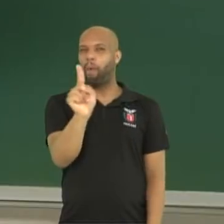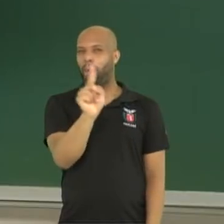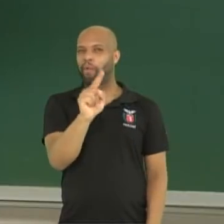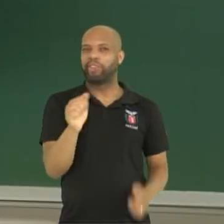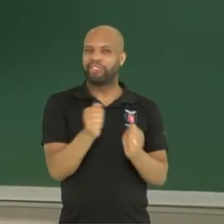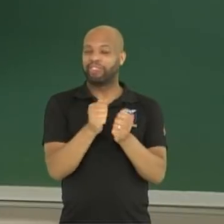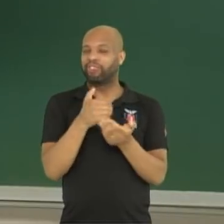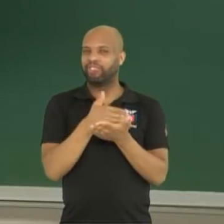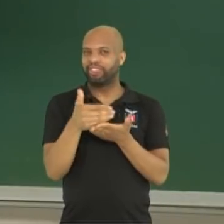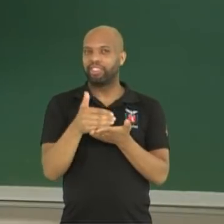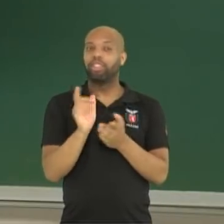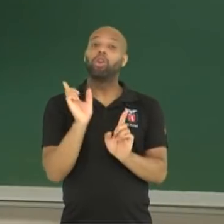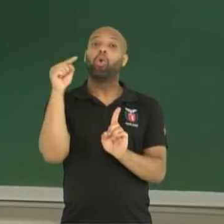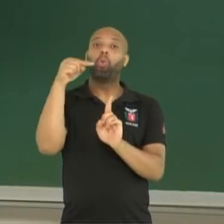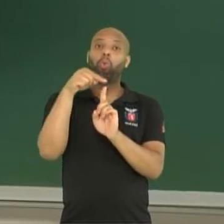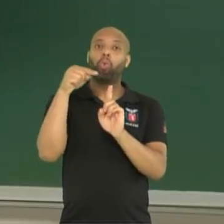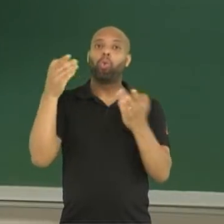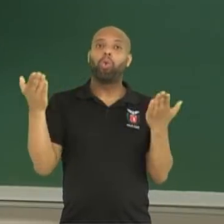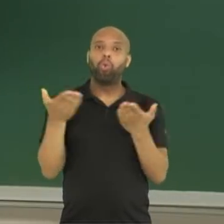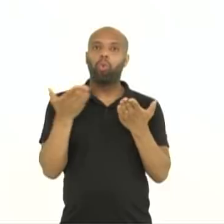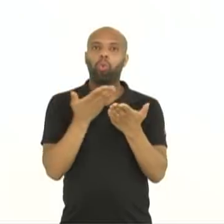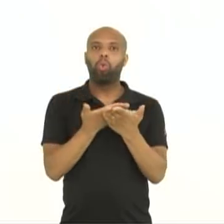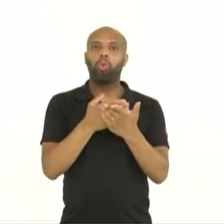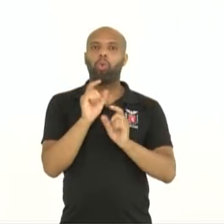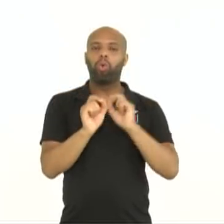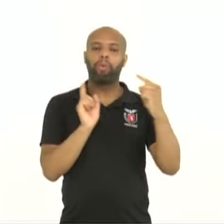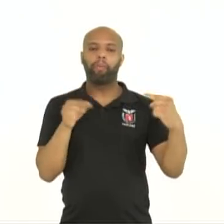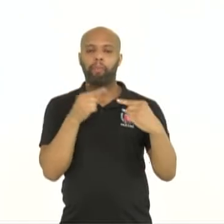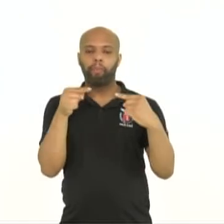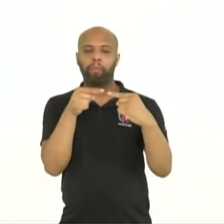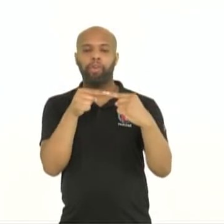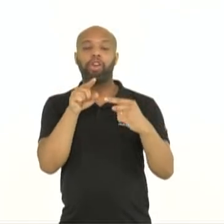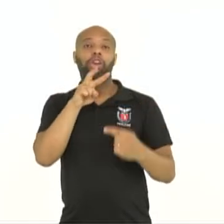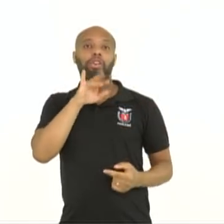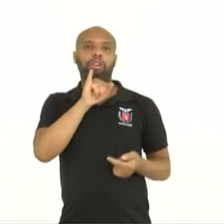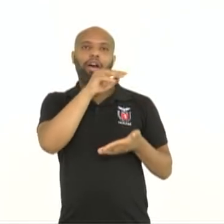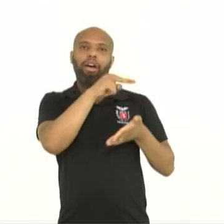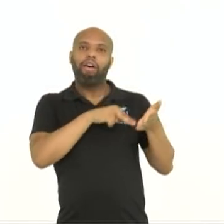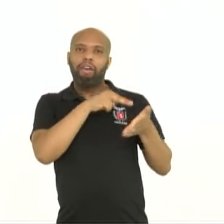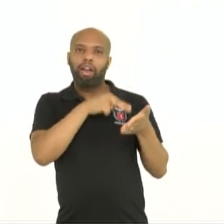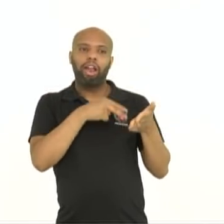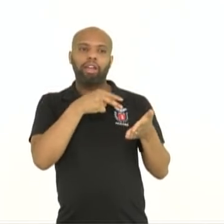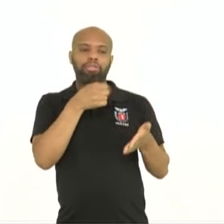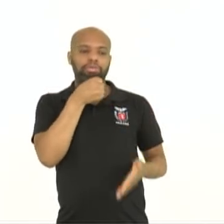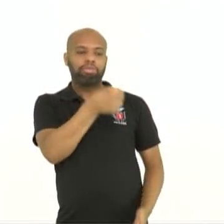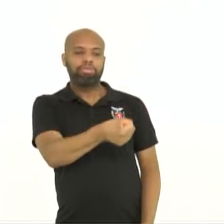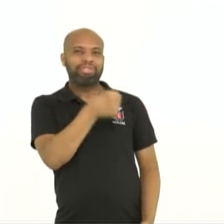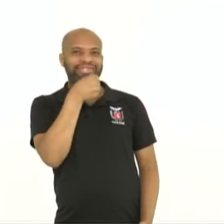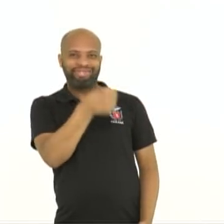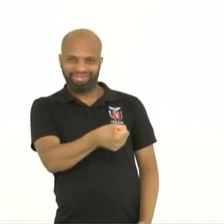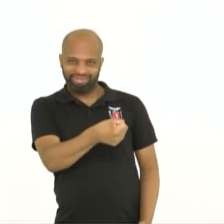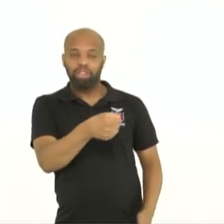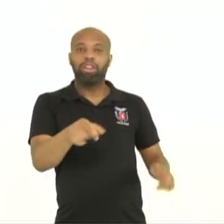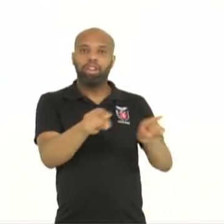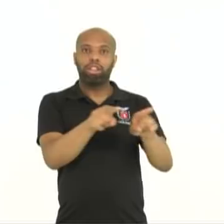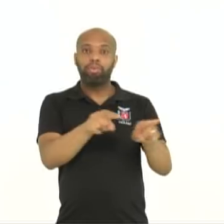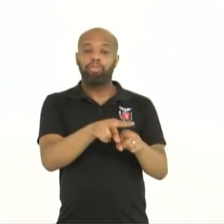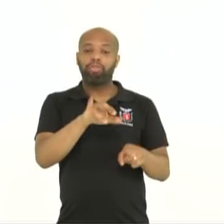tá? Objetivos então da nossa aula. Vamos então ler uma entrevista, vamos